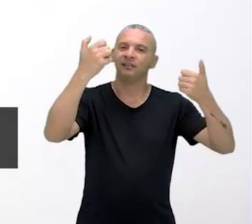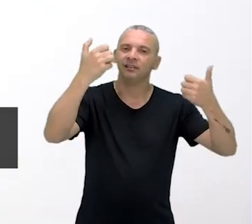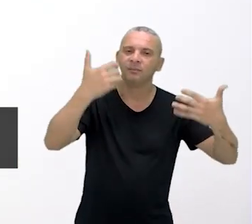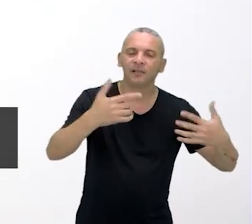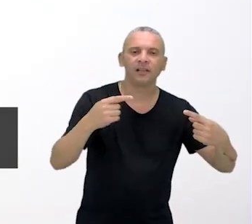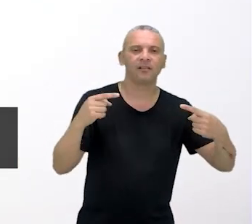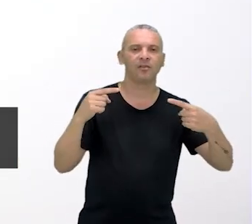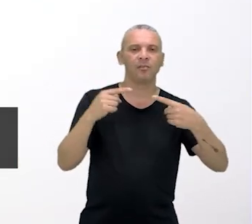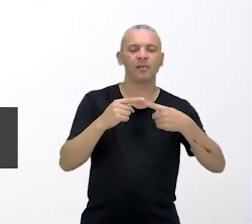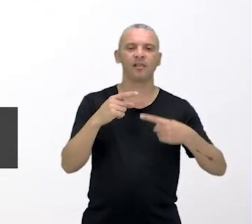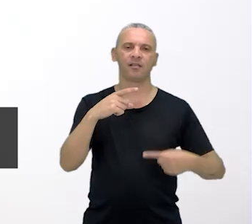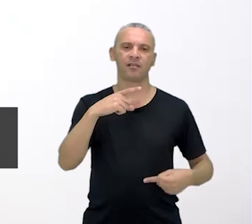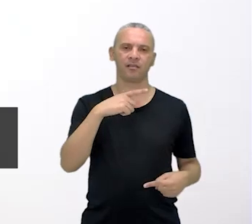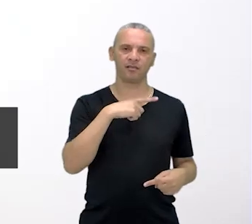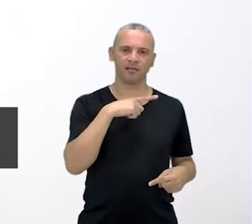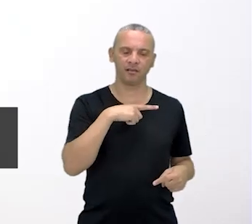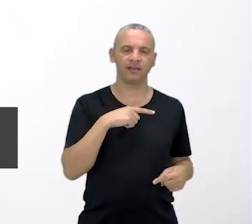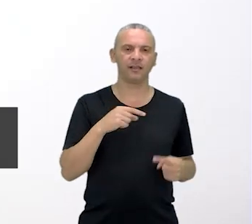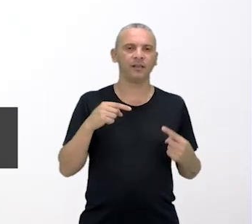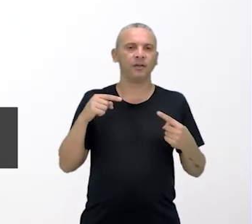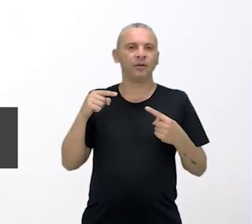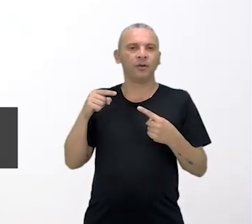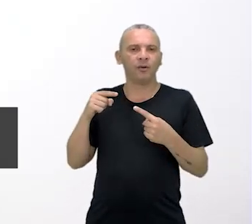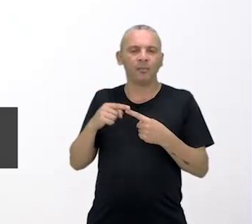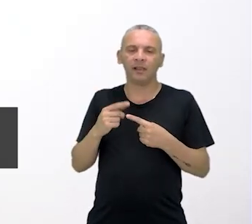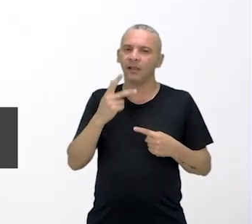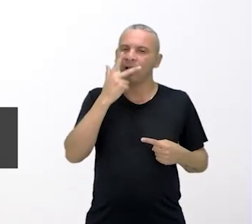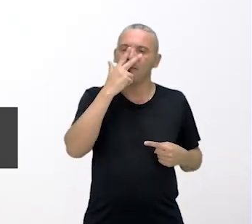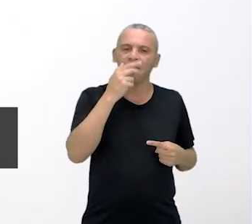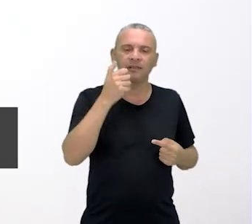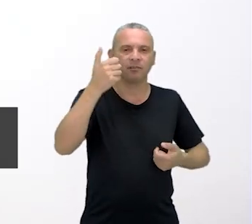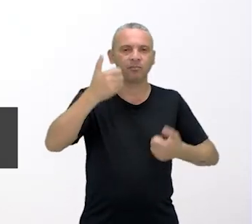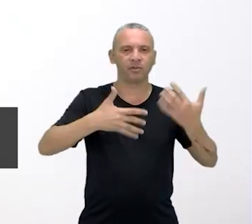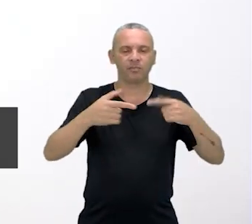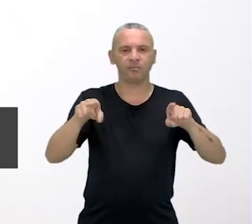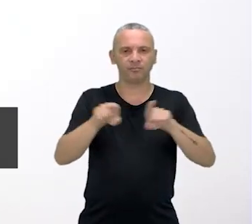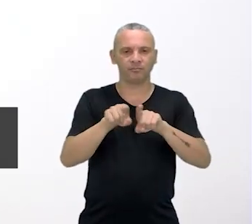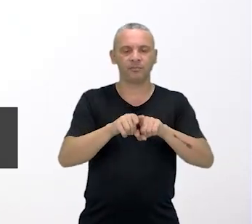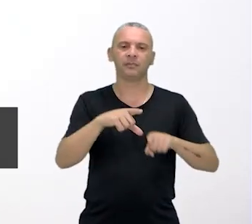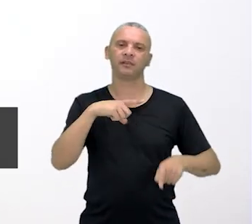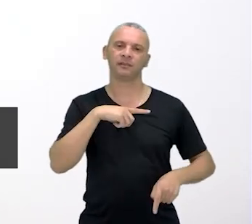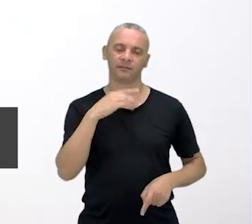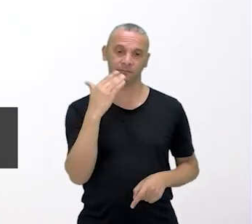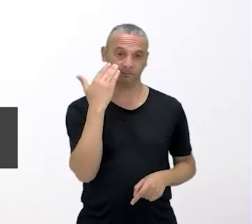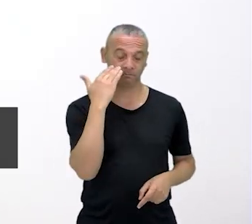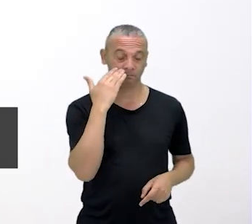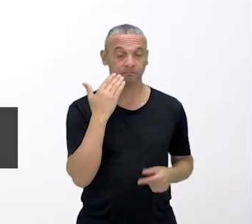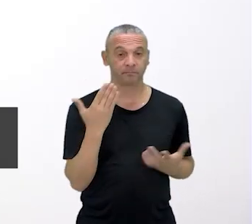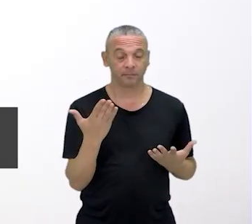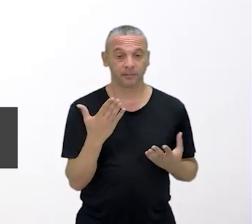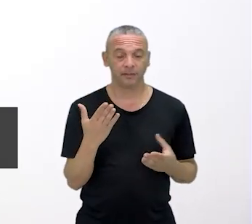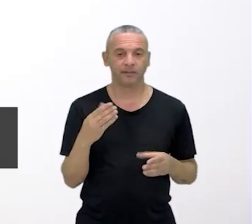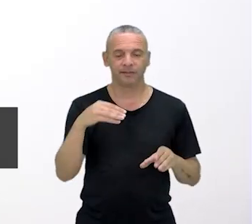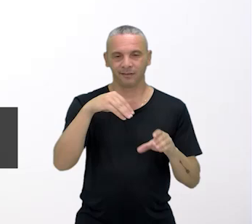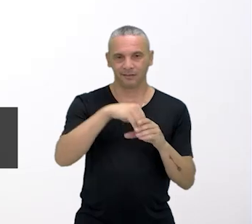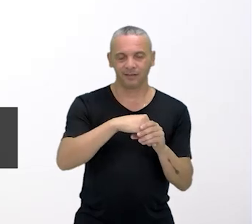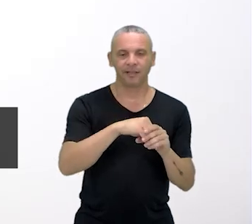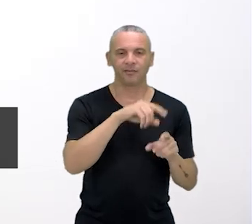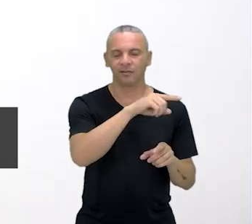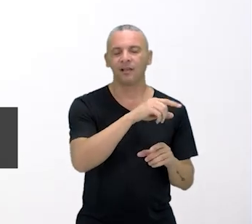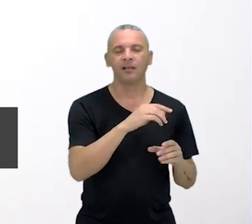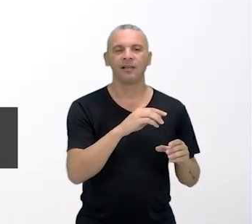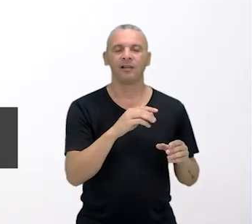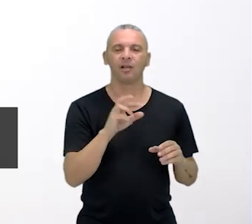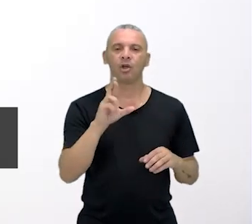Lucília, né, que era uma cortesã, né, muito parecido com a Dama das Camélias. Então ele tem esse mérito, né, dentro da escola romântica